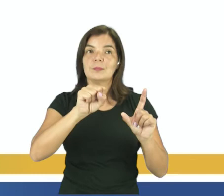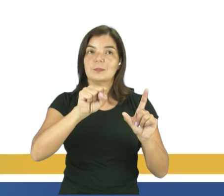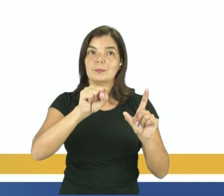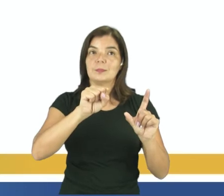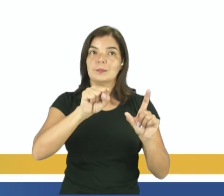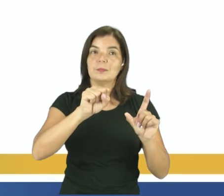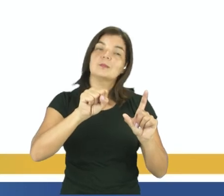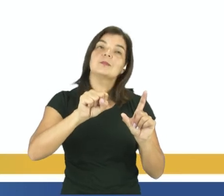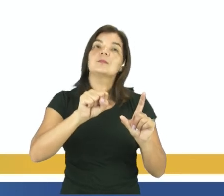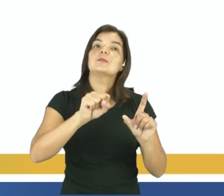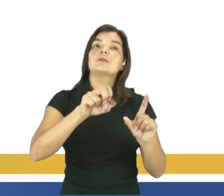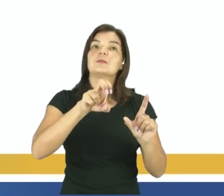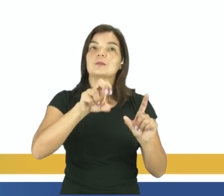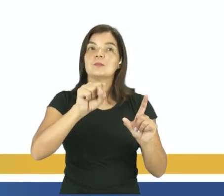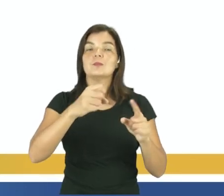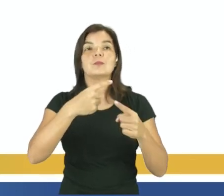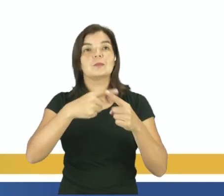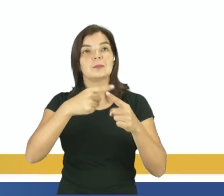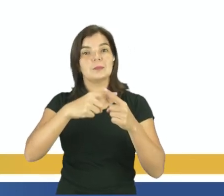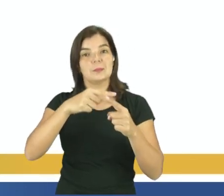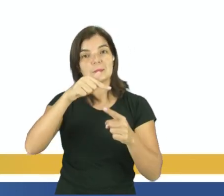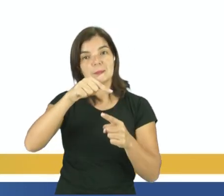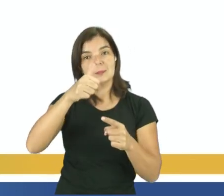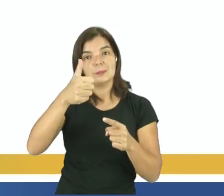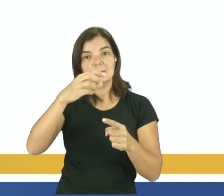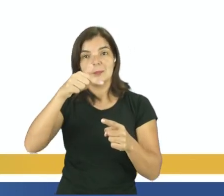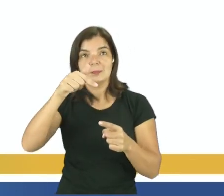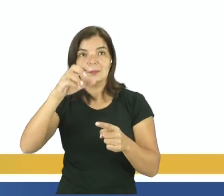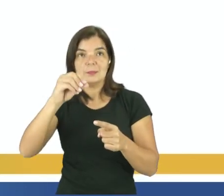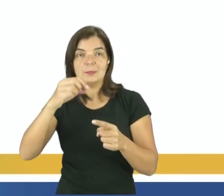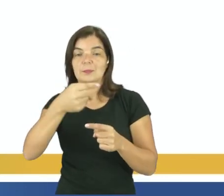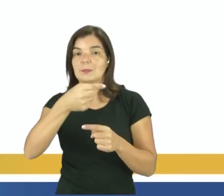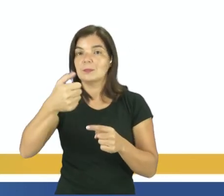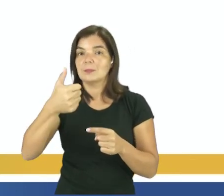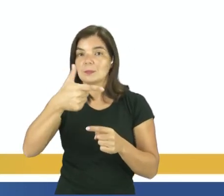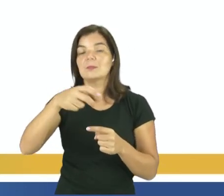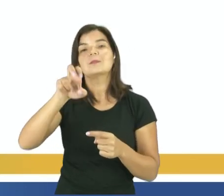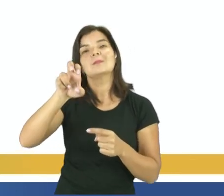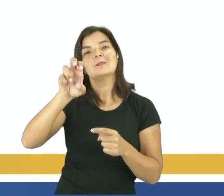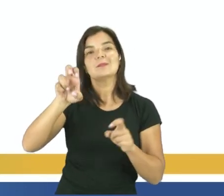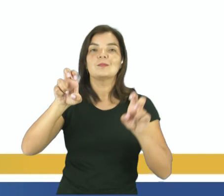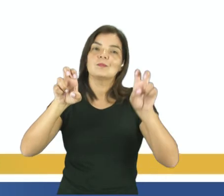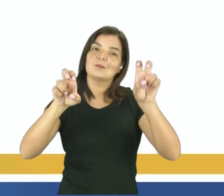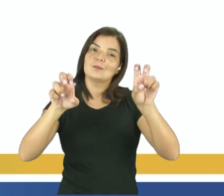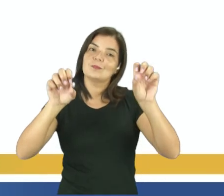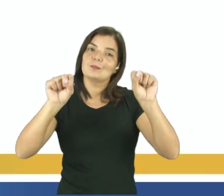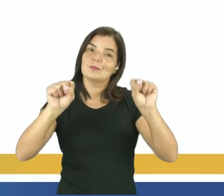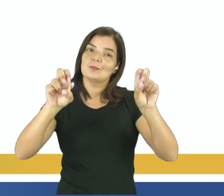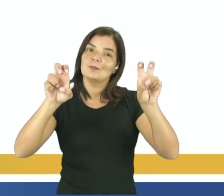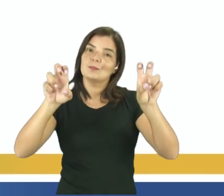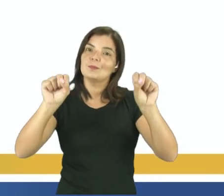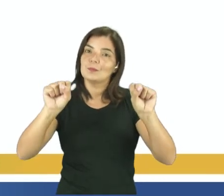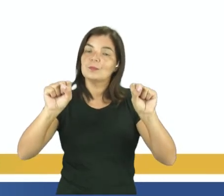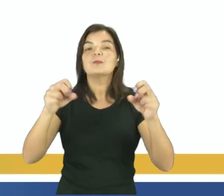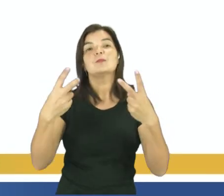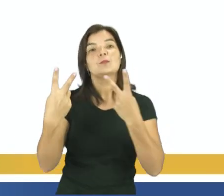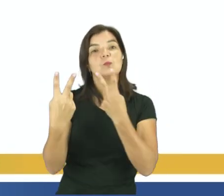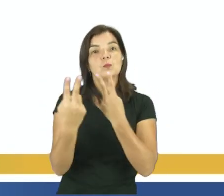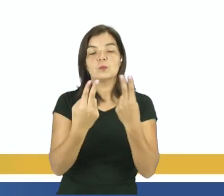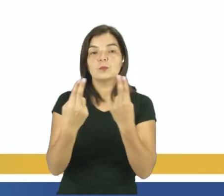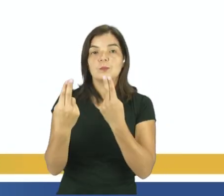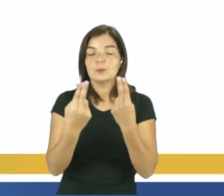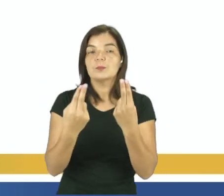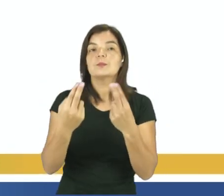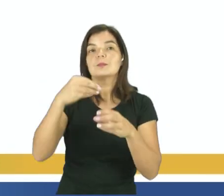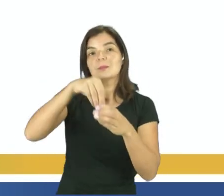50, mais 8, 58. E aqui, ó, 7 vezes 10, 70, menos 12, 58. Ou seja, esses pares de ângulos